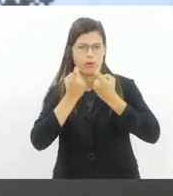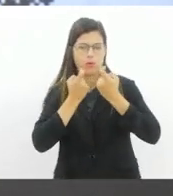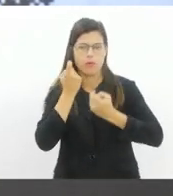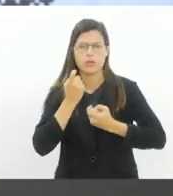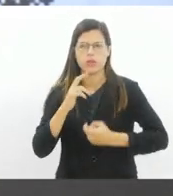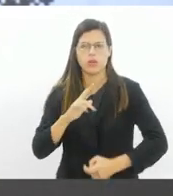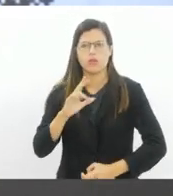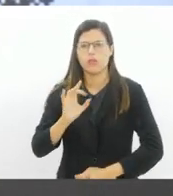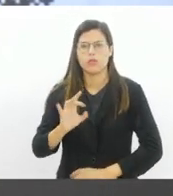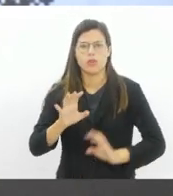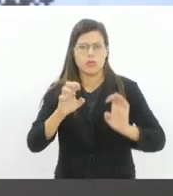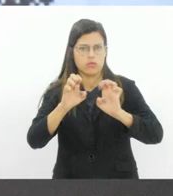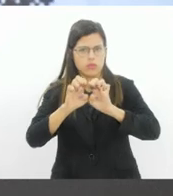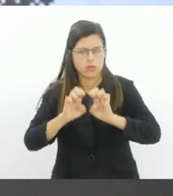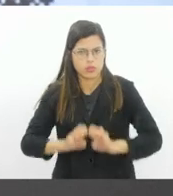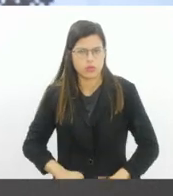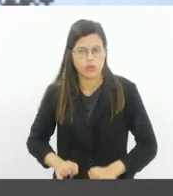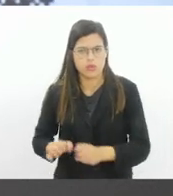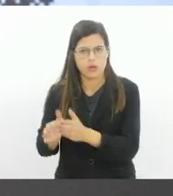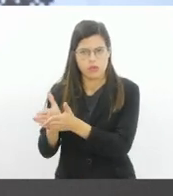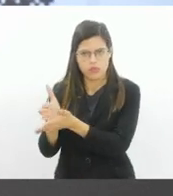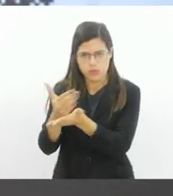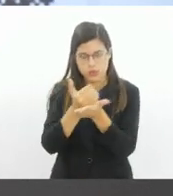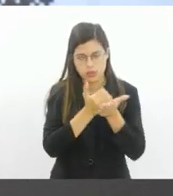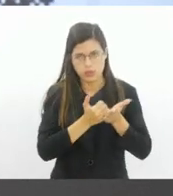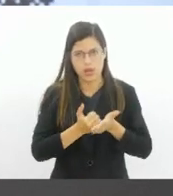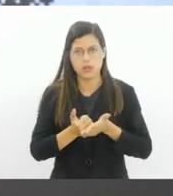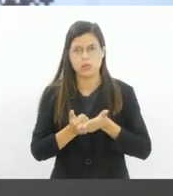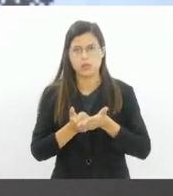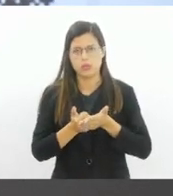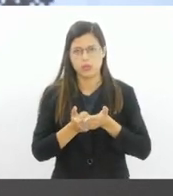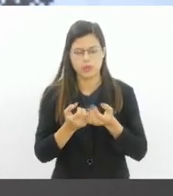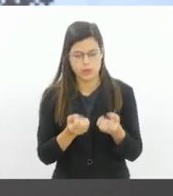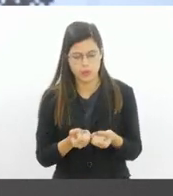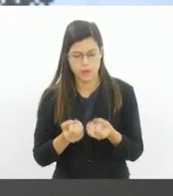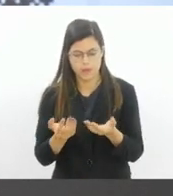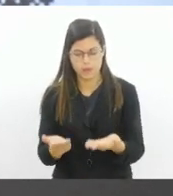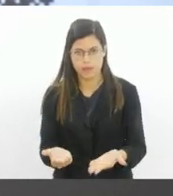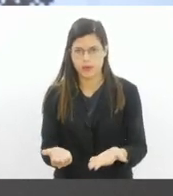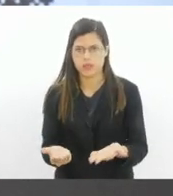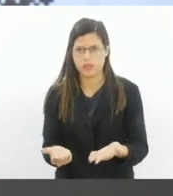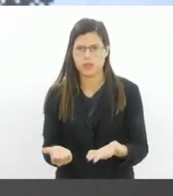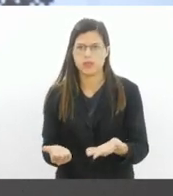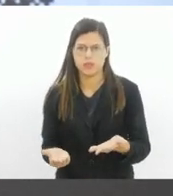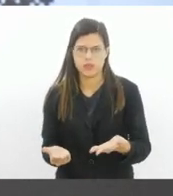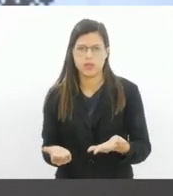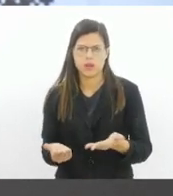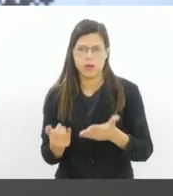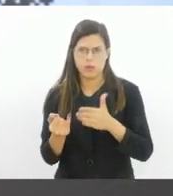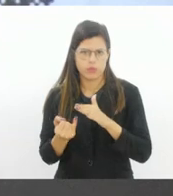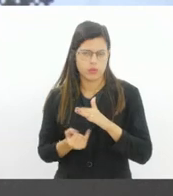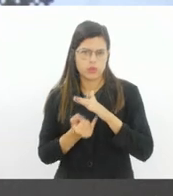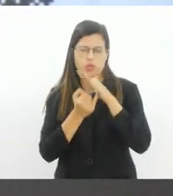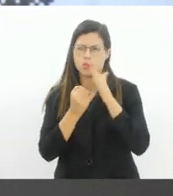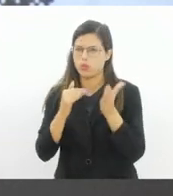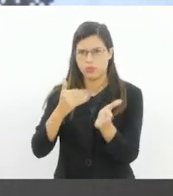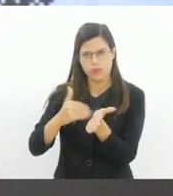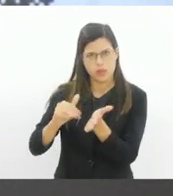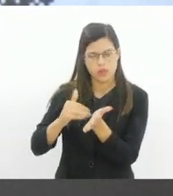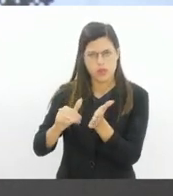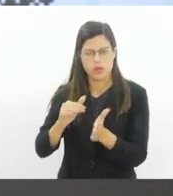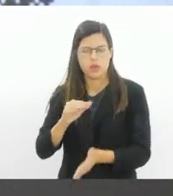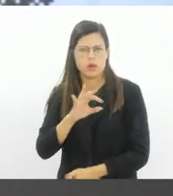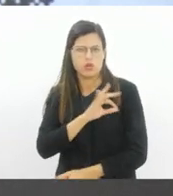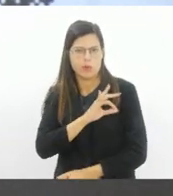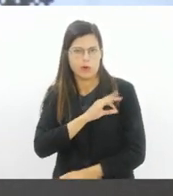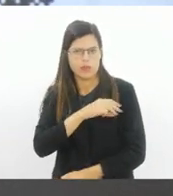na estruturação dos dados, em oferecer esses dados, né, para os órgãos do Estado, Secretaria de Polícia Militar,